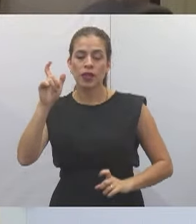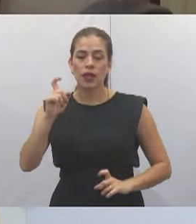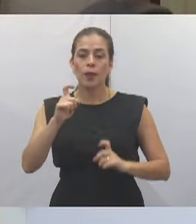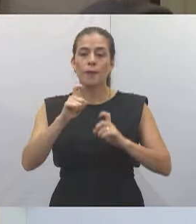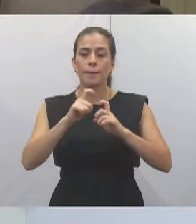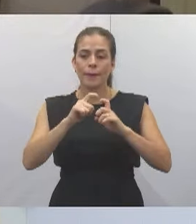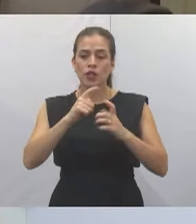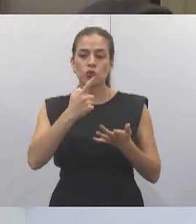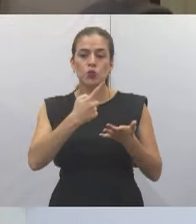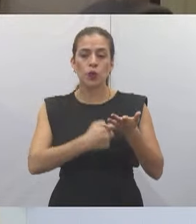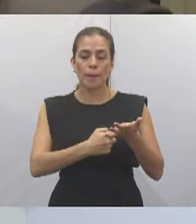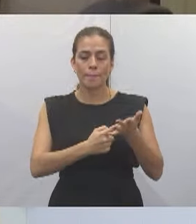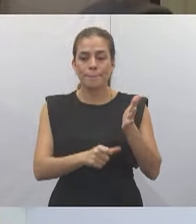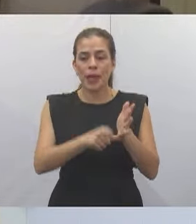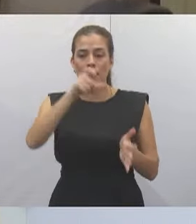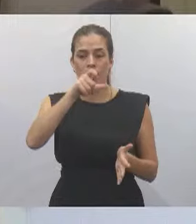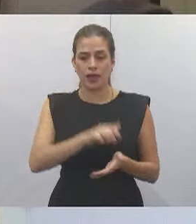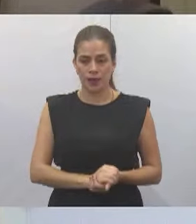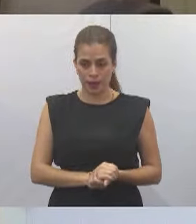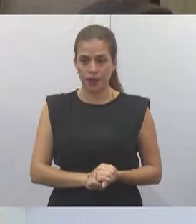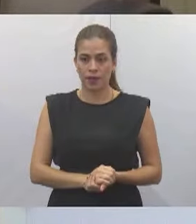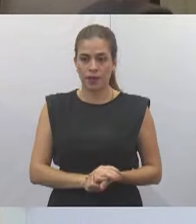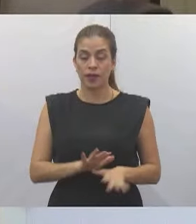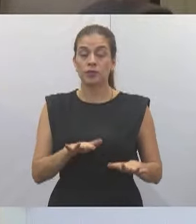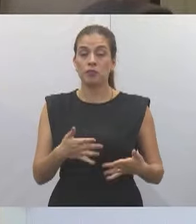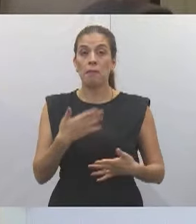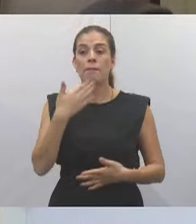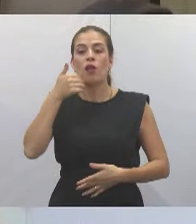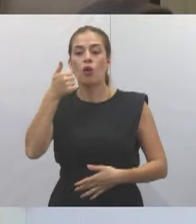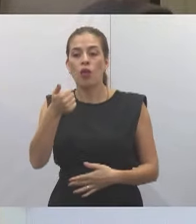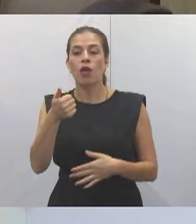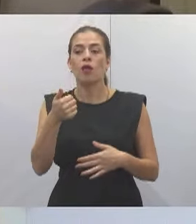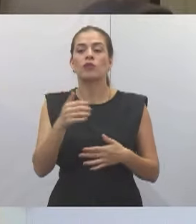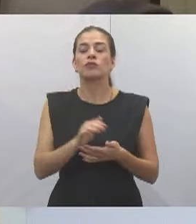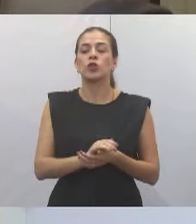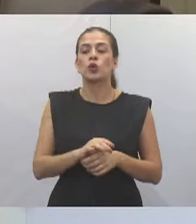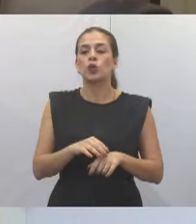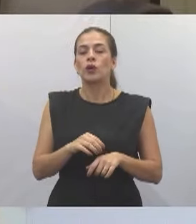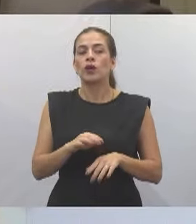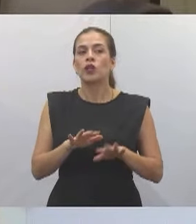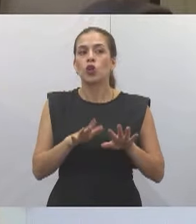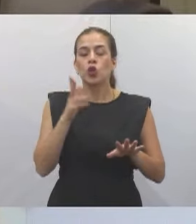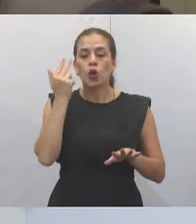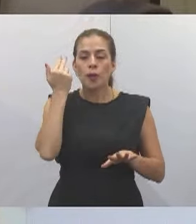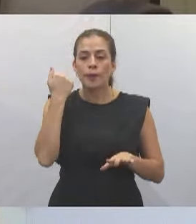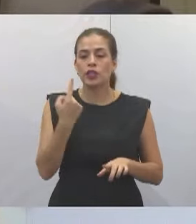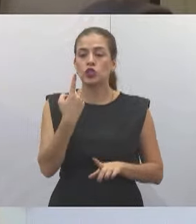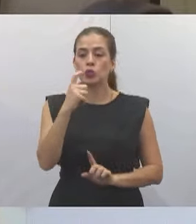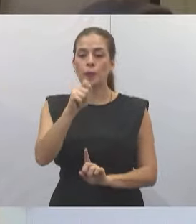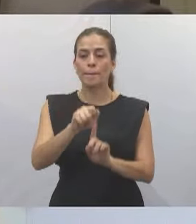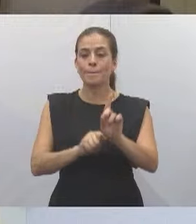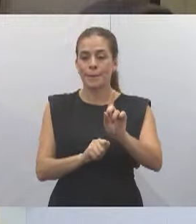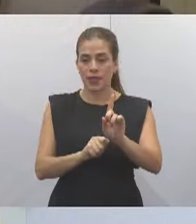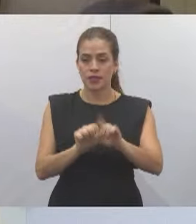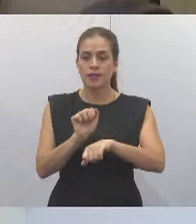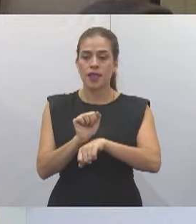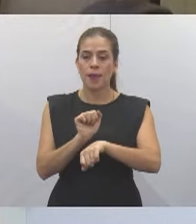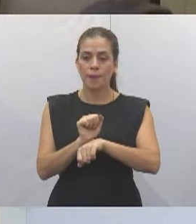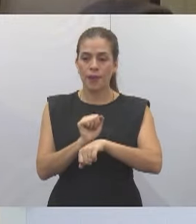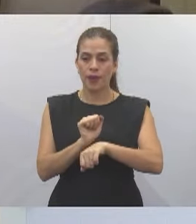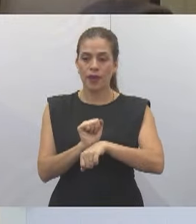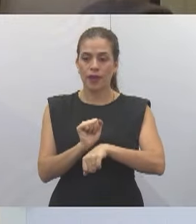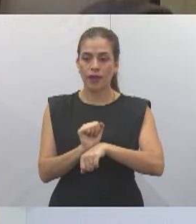Então, melhoramos bastante nesse quesito. A maioria das unidades é 1 mês de tempo de espera. O nosso objetivo é